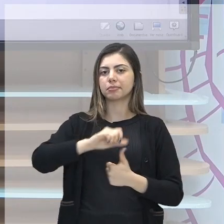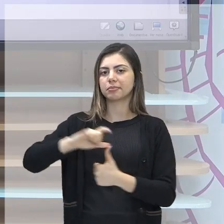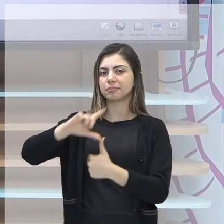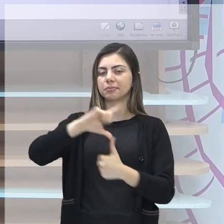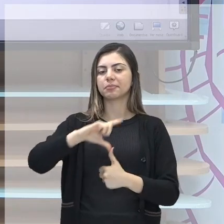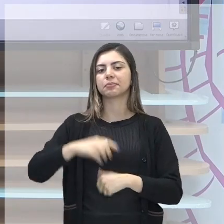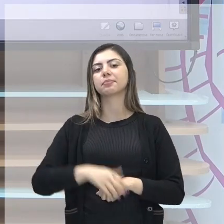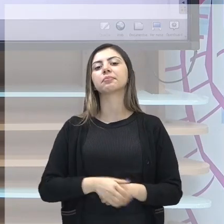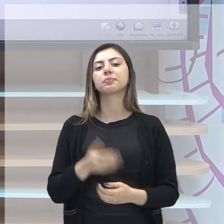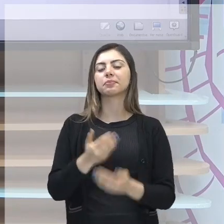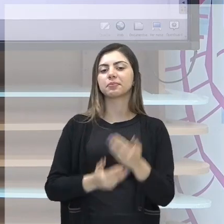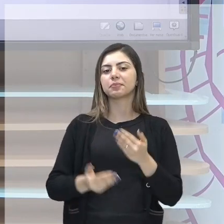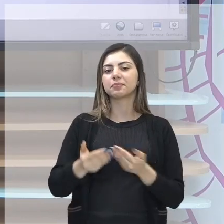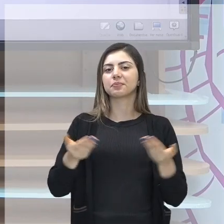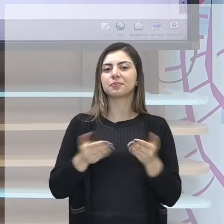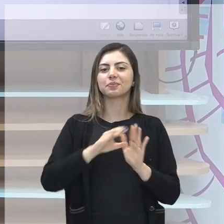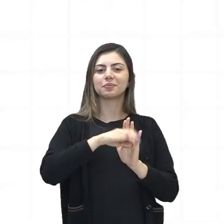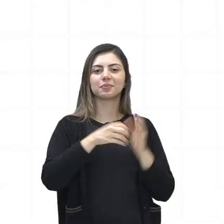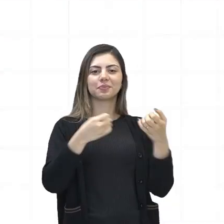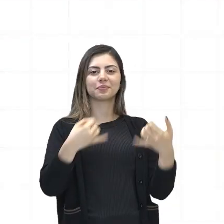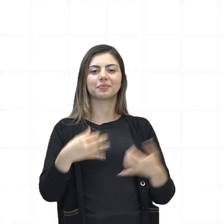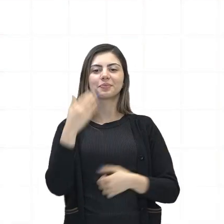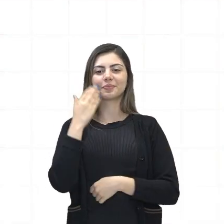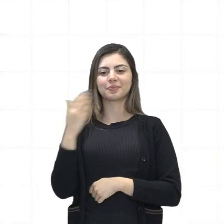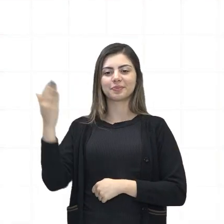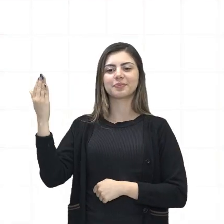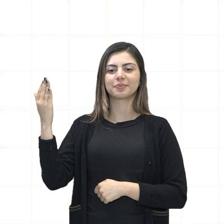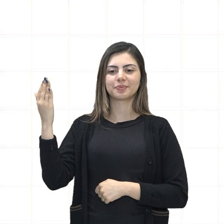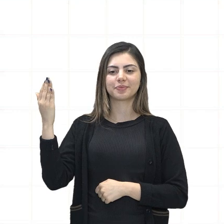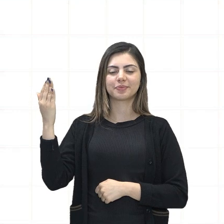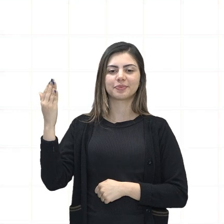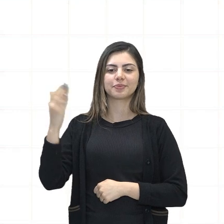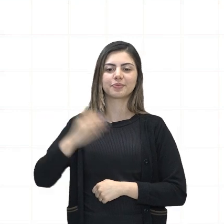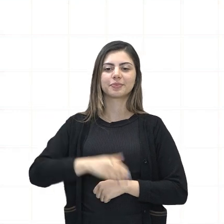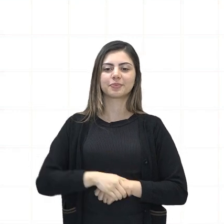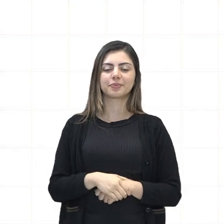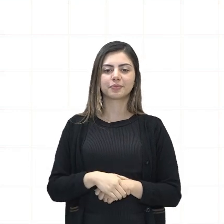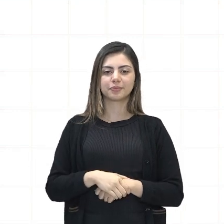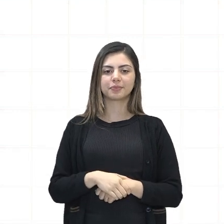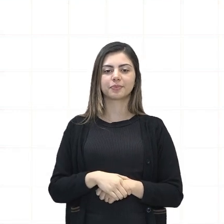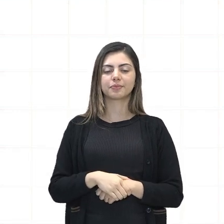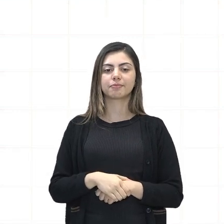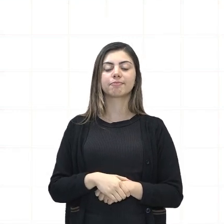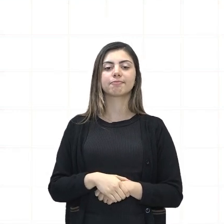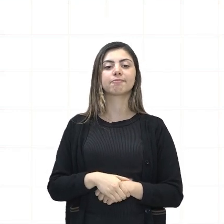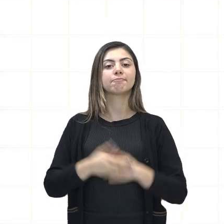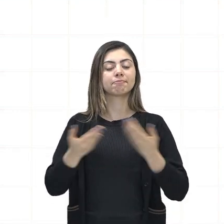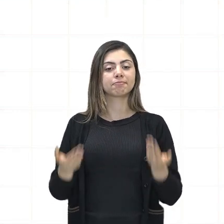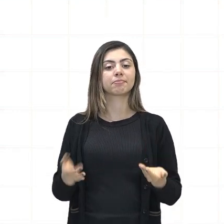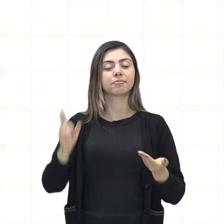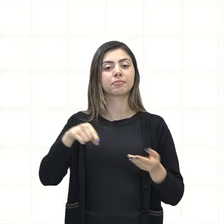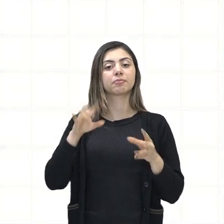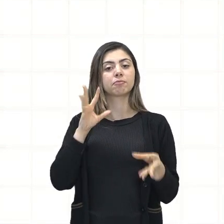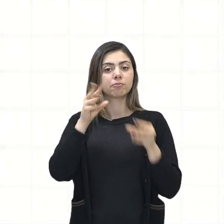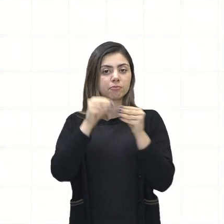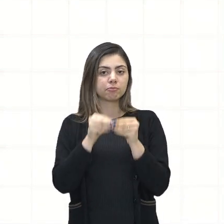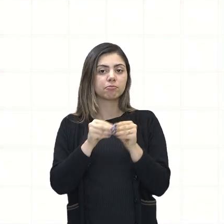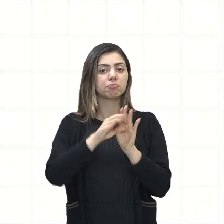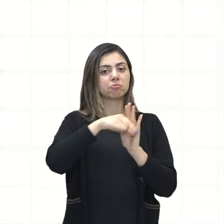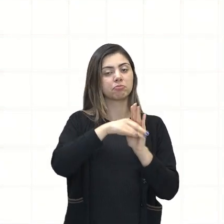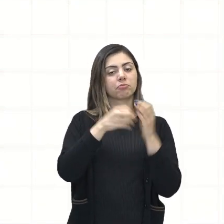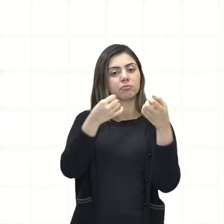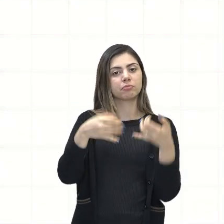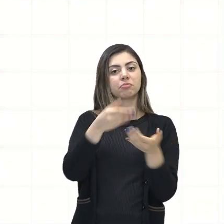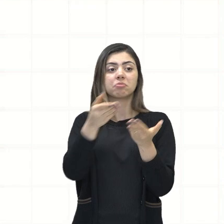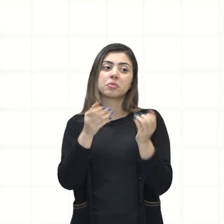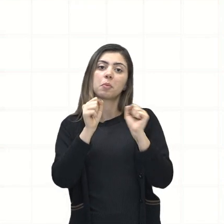Latina. Acompanhe comigo a definição aqui que a gente tem para o setor primário de uma forma geral, tá certo? Isso daqui é o conceitinho para vocês